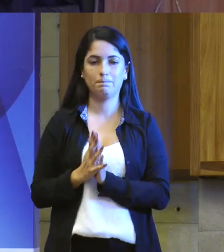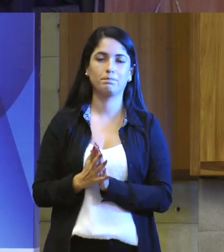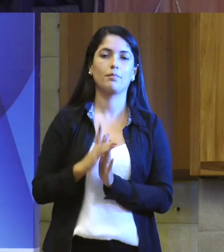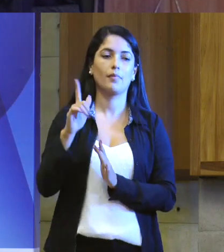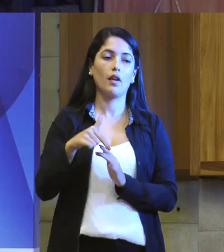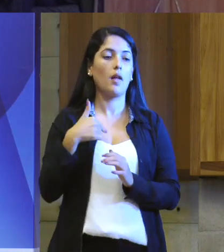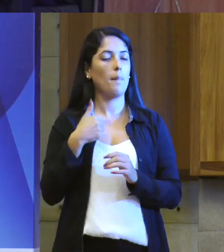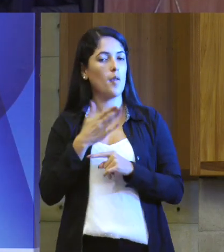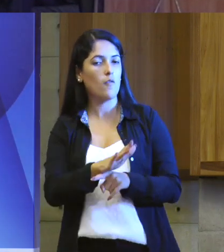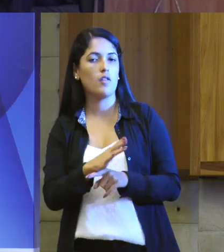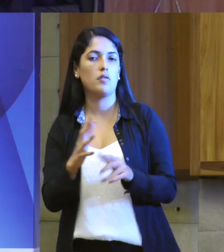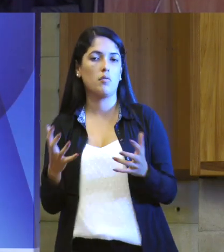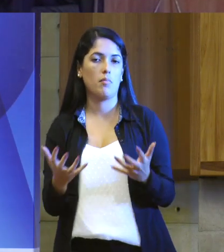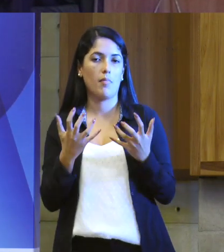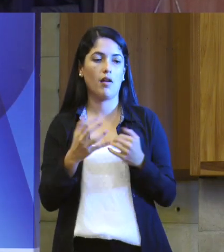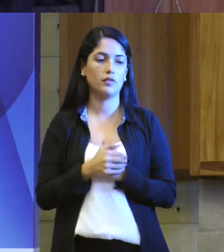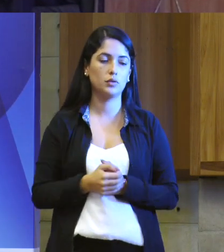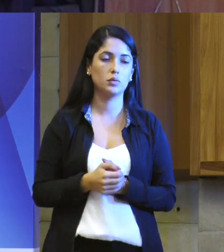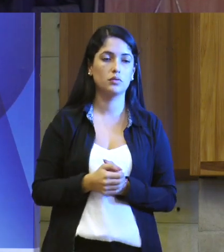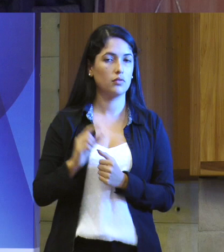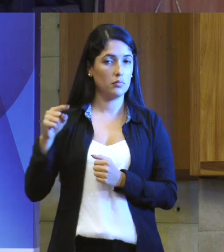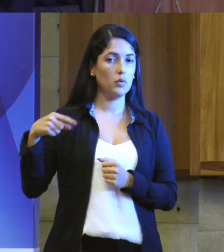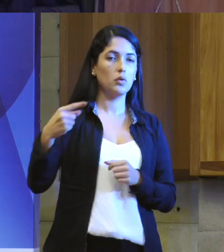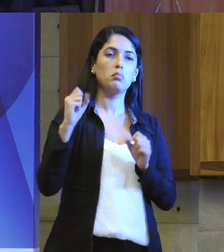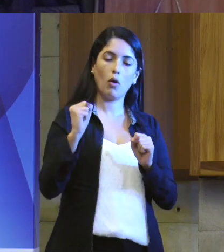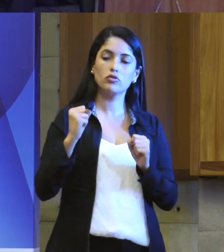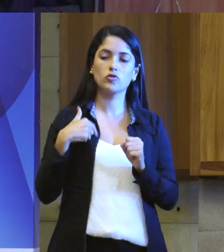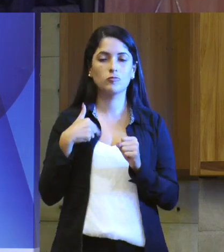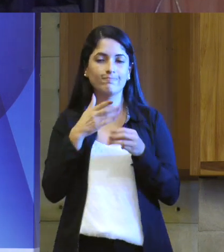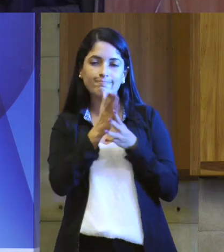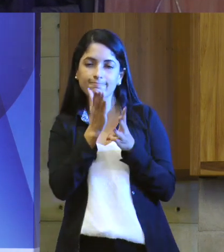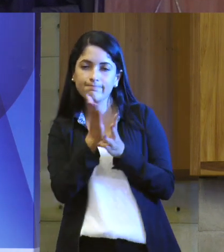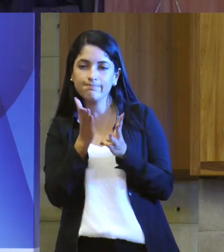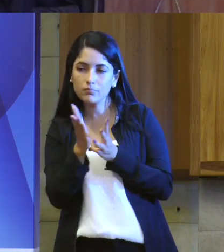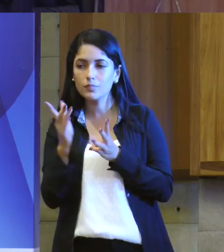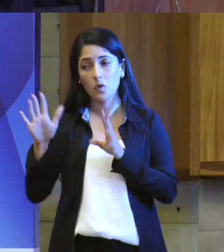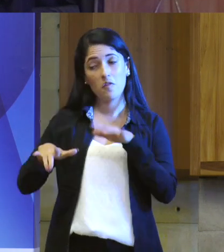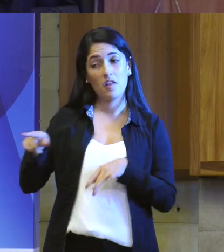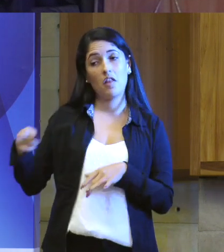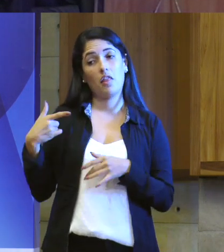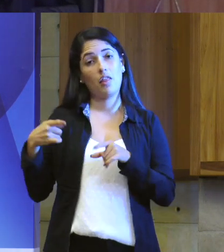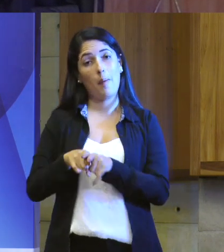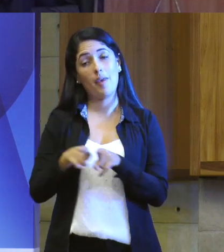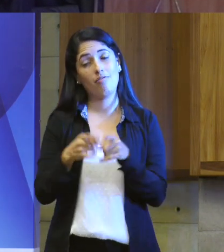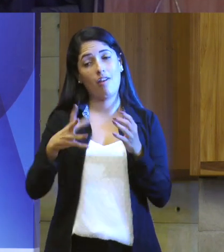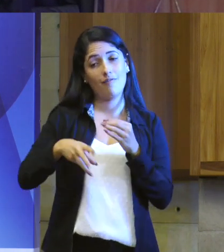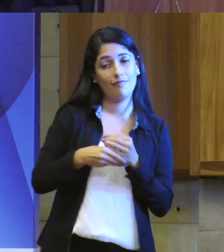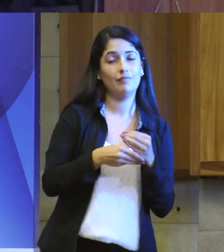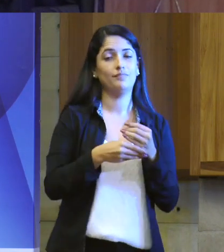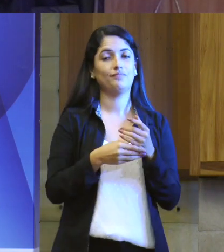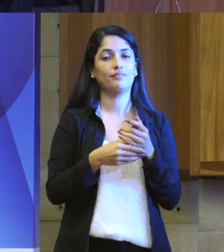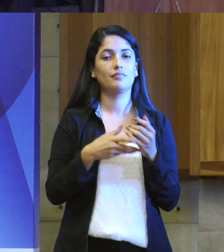impacto certo mas depois a gente possa atacar outras também ele certamente pode querer falar das três primeiras mas para tentar